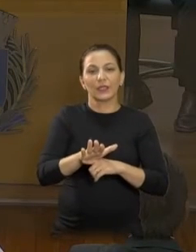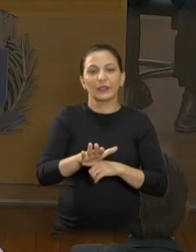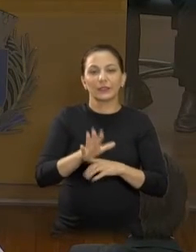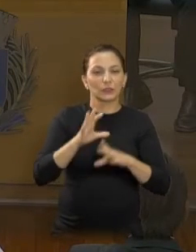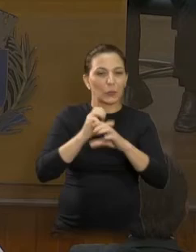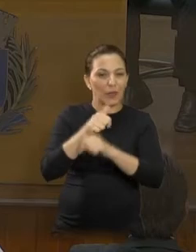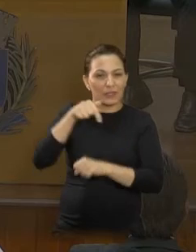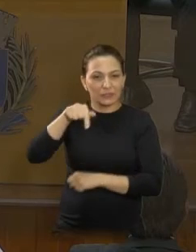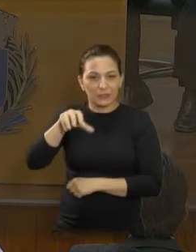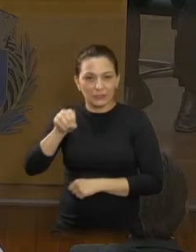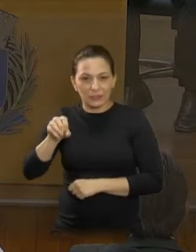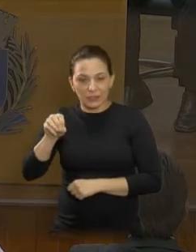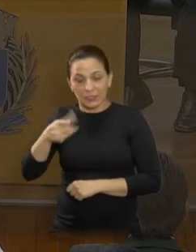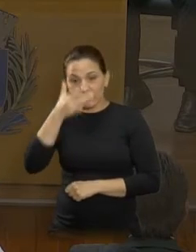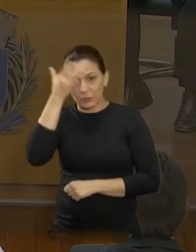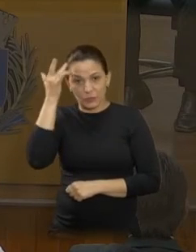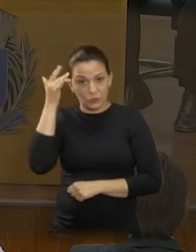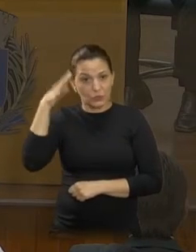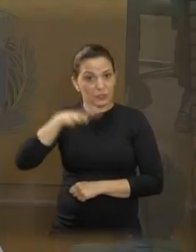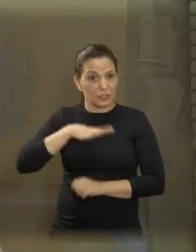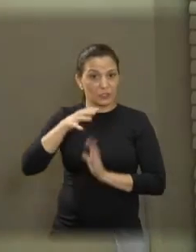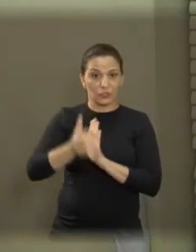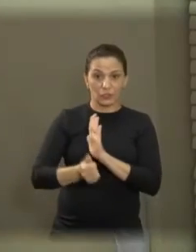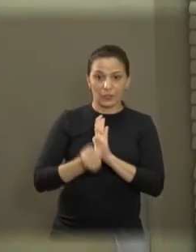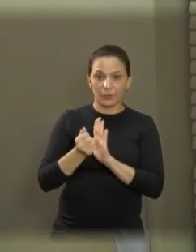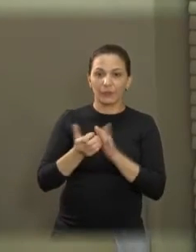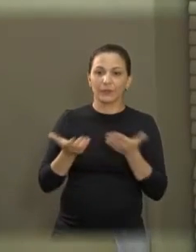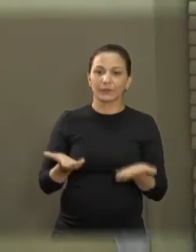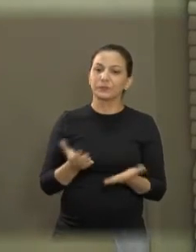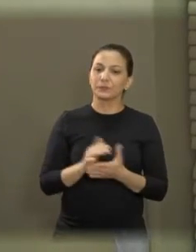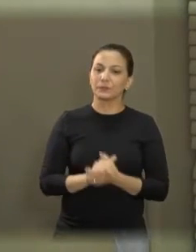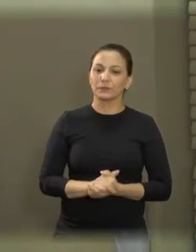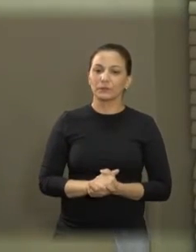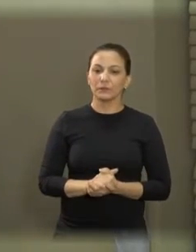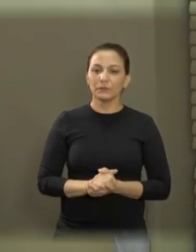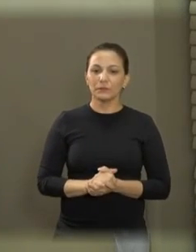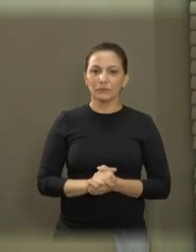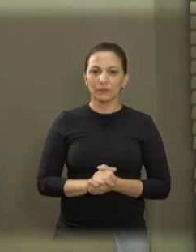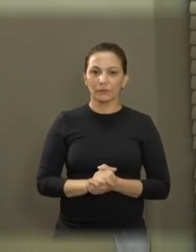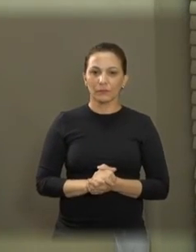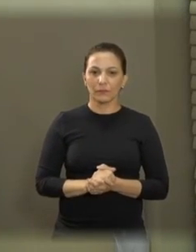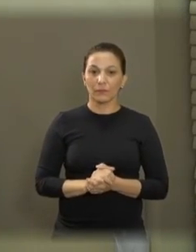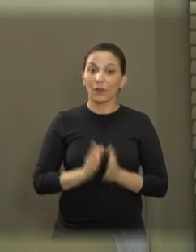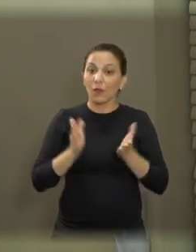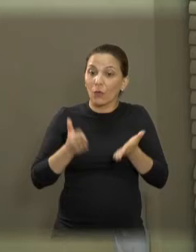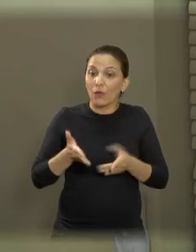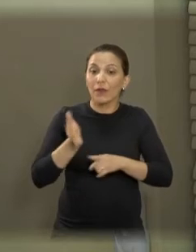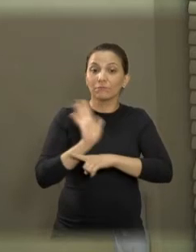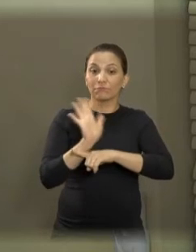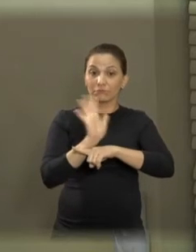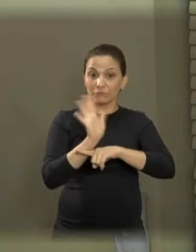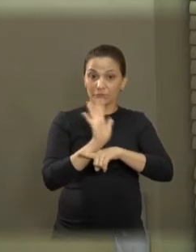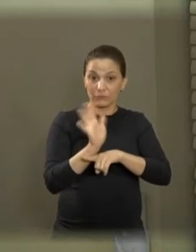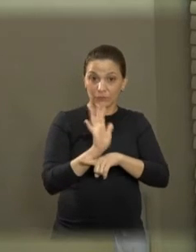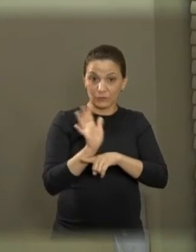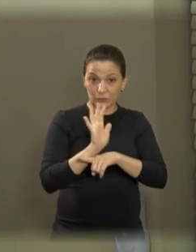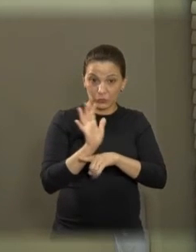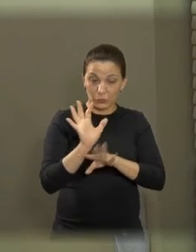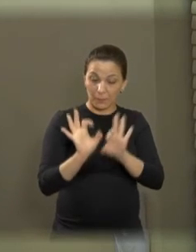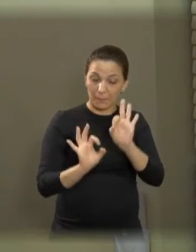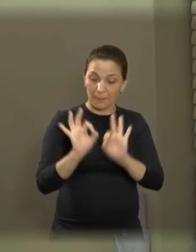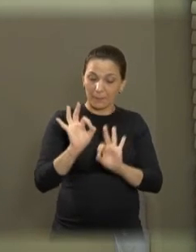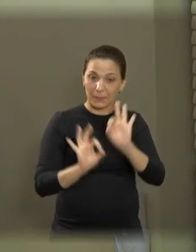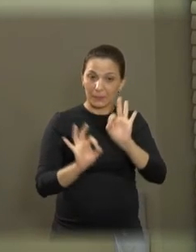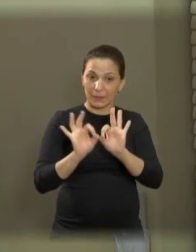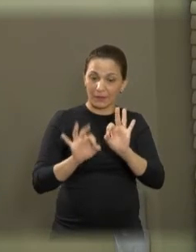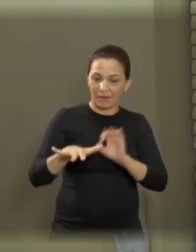700 pessoas aqui em Araraquara. Mas agora nós vamos à exibição de um vídeo. Vídeo esse que foi produzido